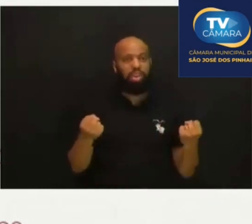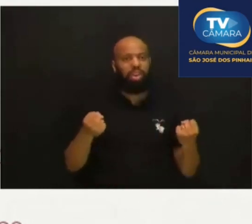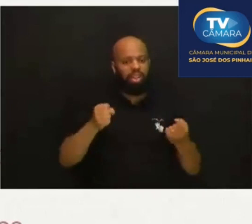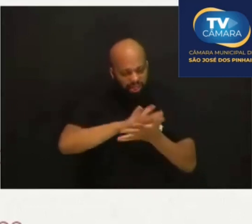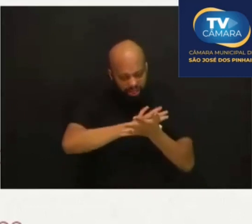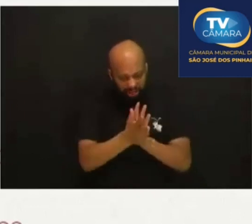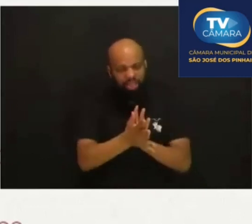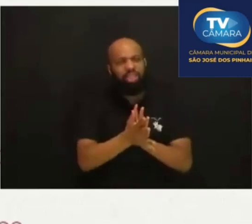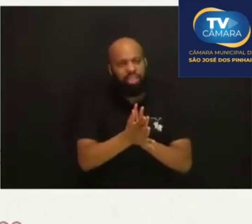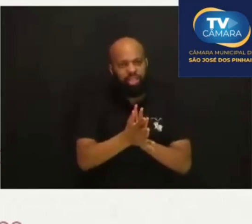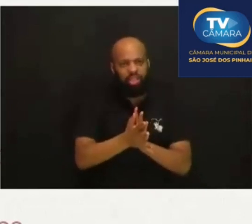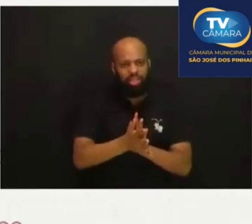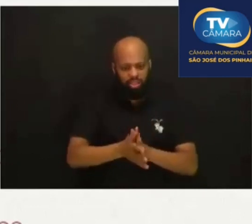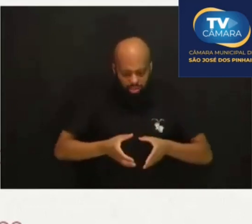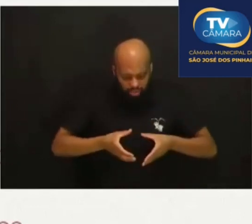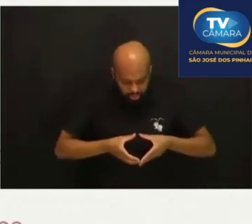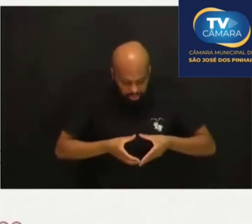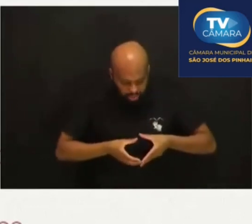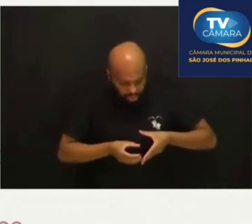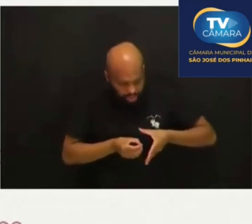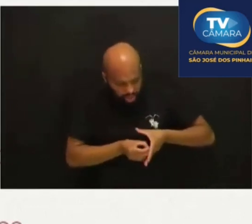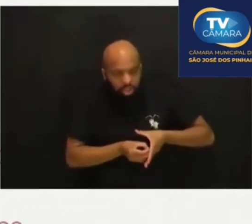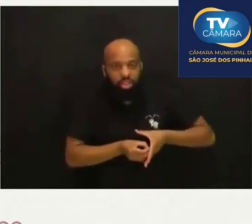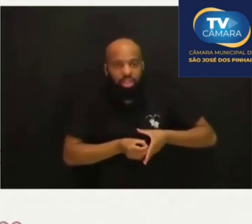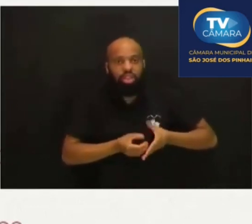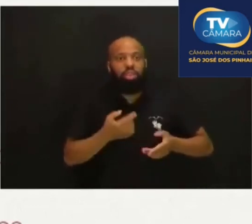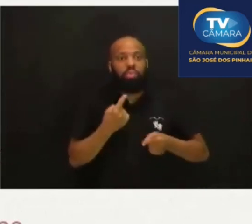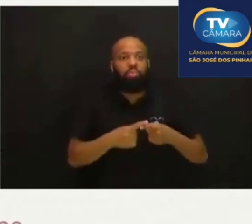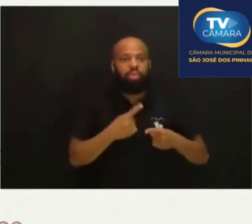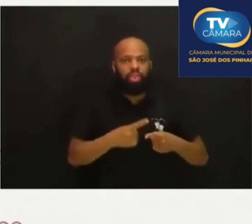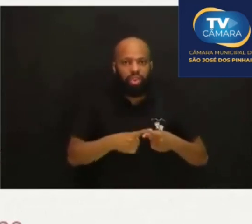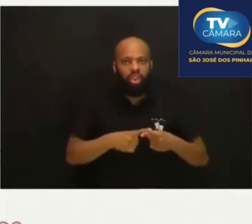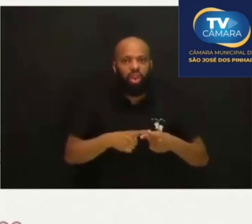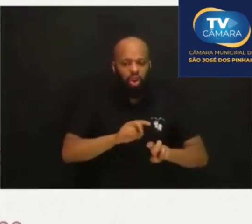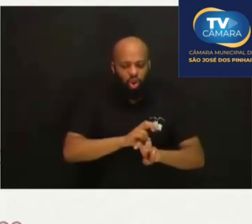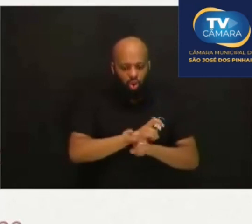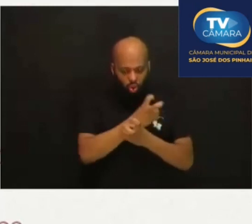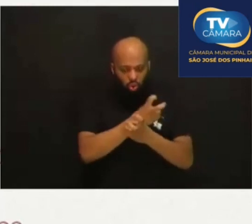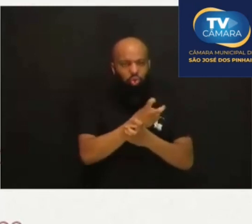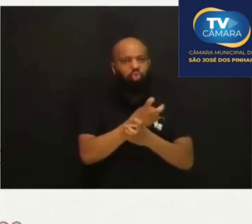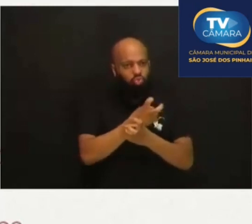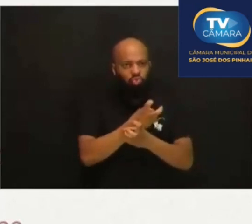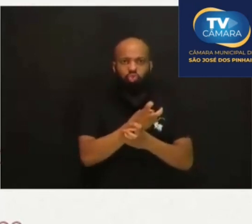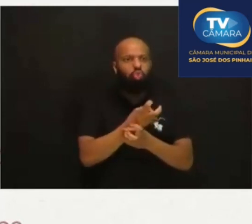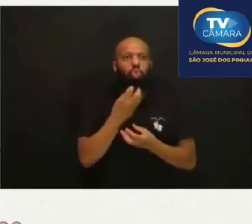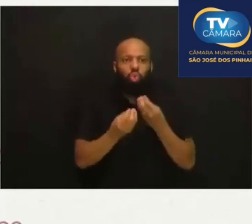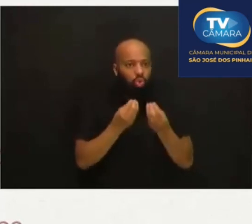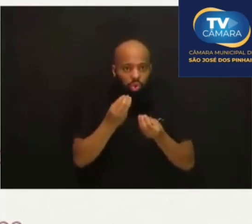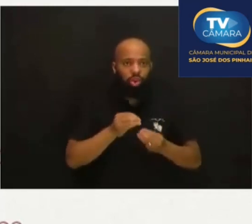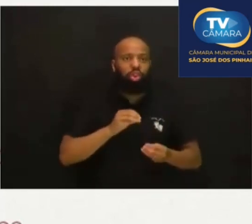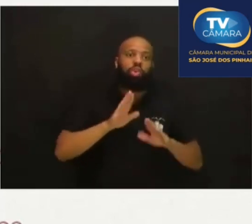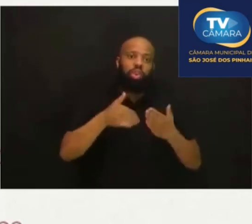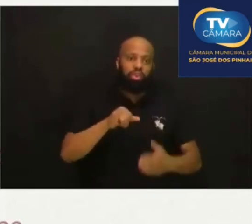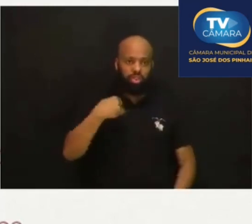triturar aquele feto. Porque osso rasga o tecido uterino. Então, não é possível fazer um aborto. Todas as vezes que